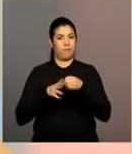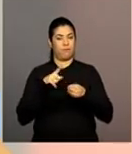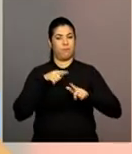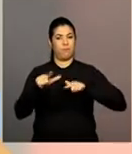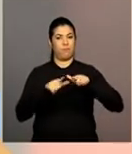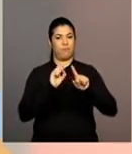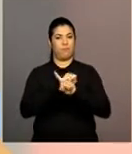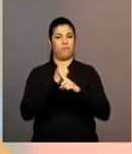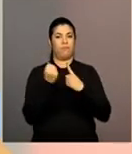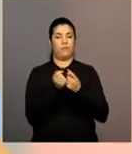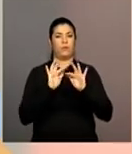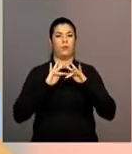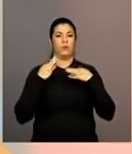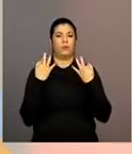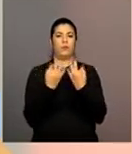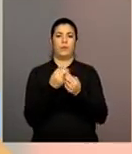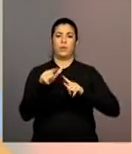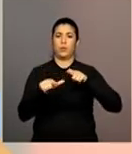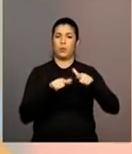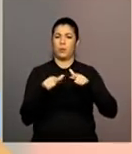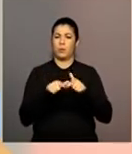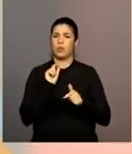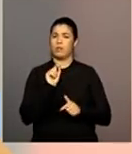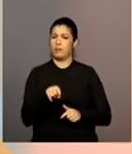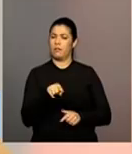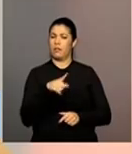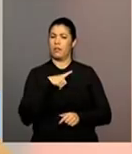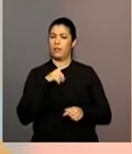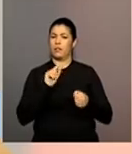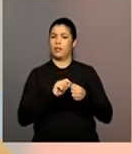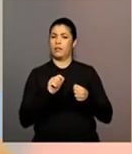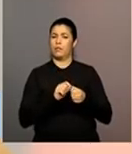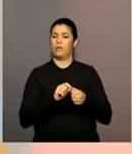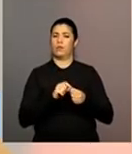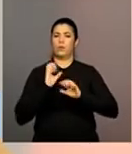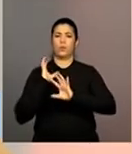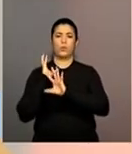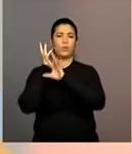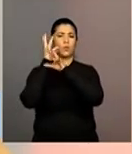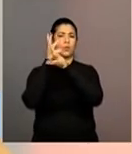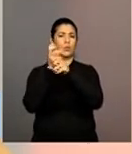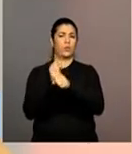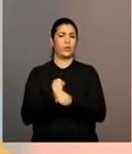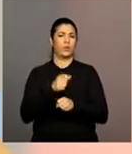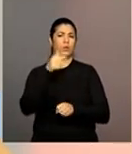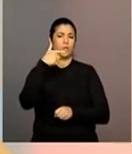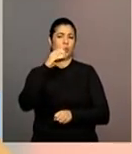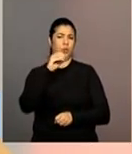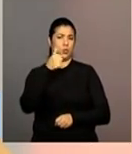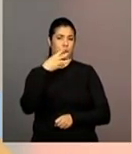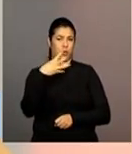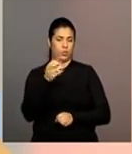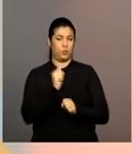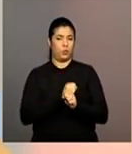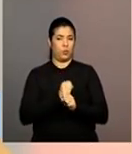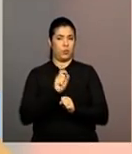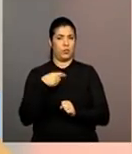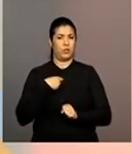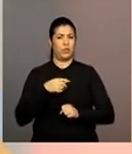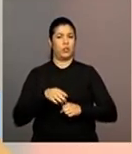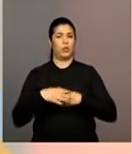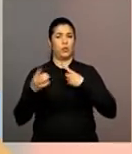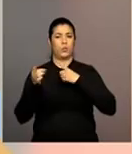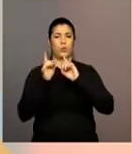famílias o trabalho social com famílias a gente vem ao longo de 2014 debatendo